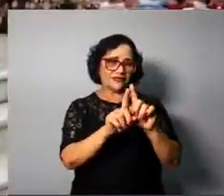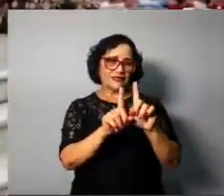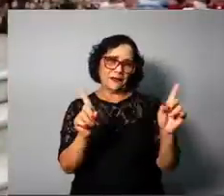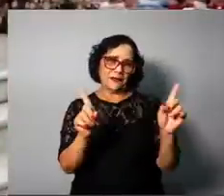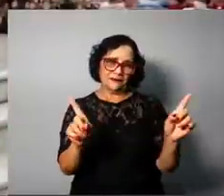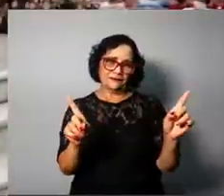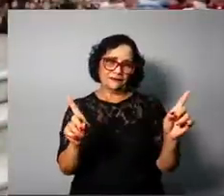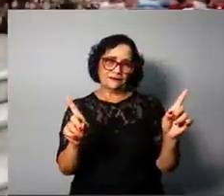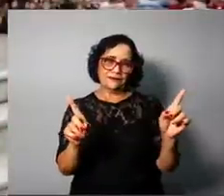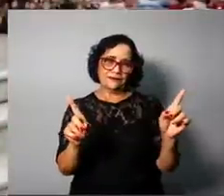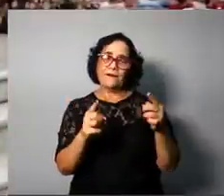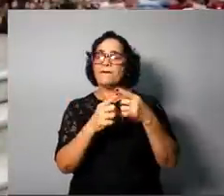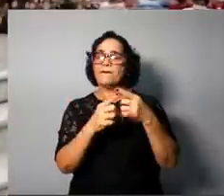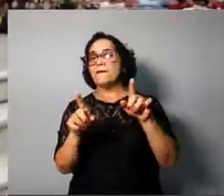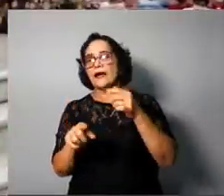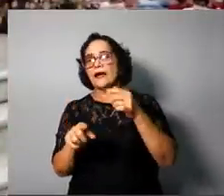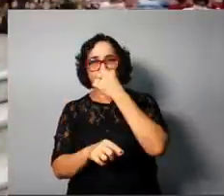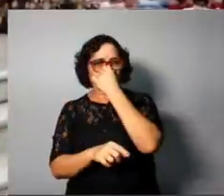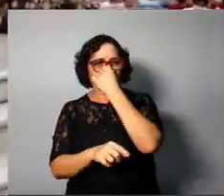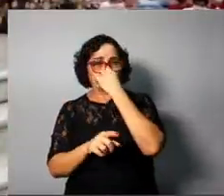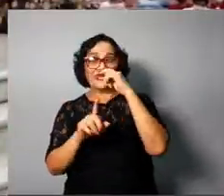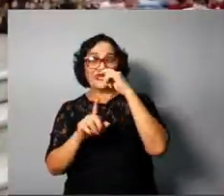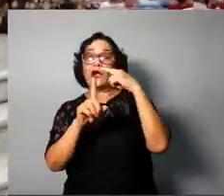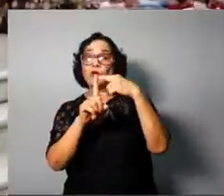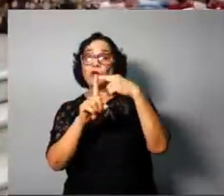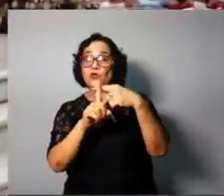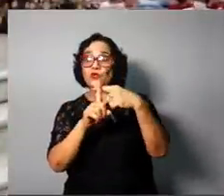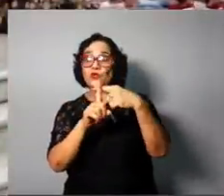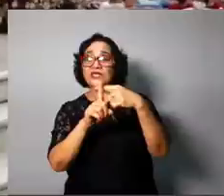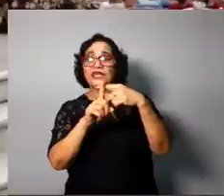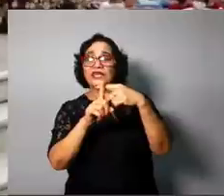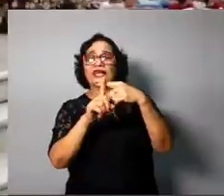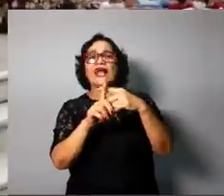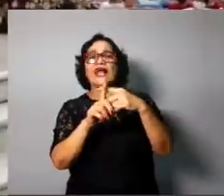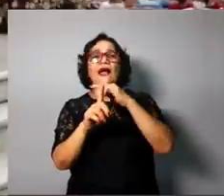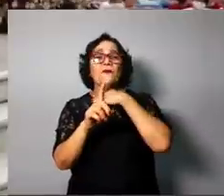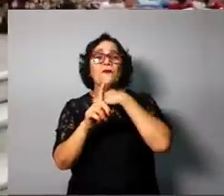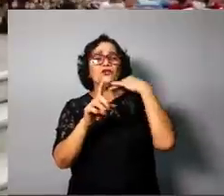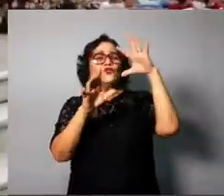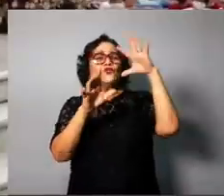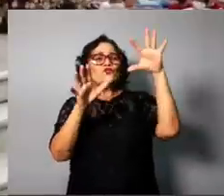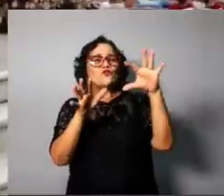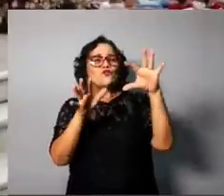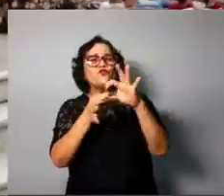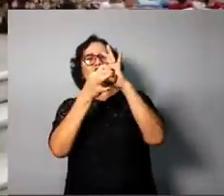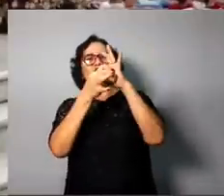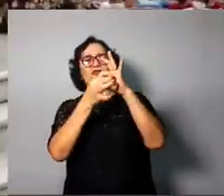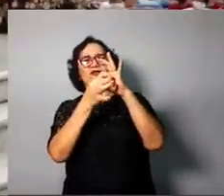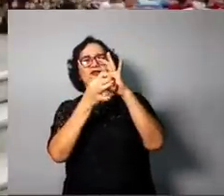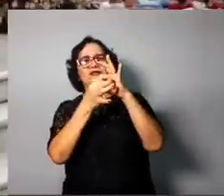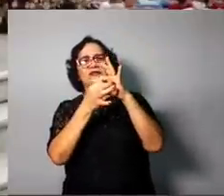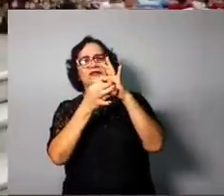cruz é a morte que une esta esposa ao seu amado Jesus.